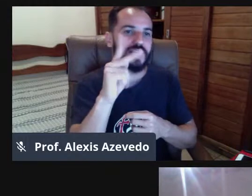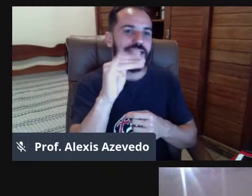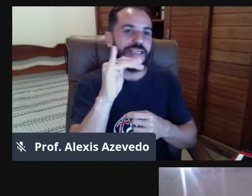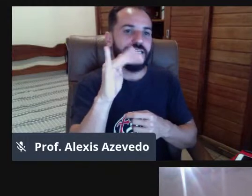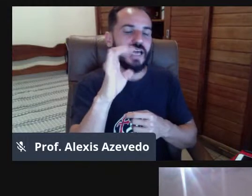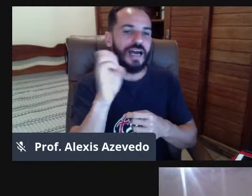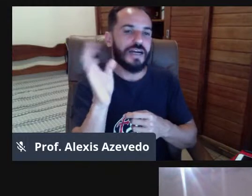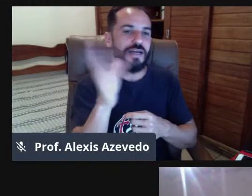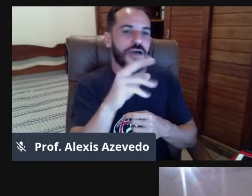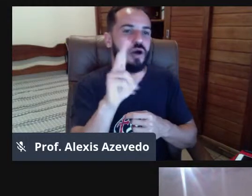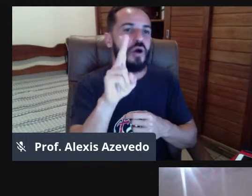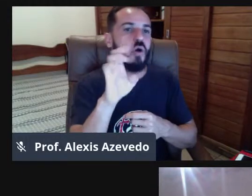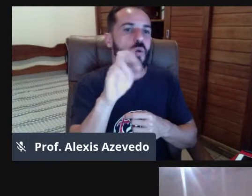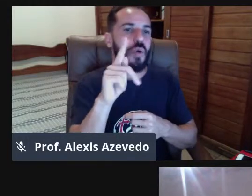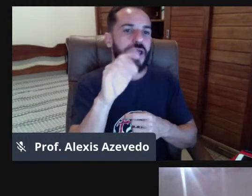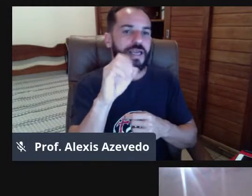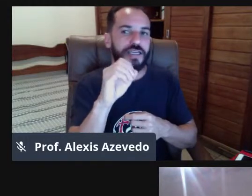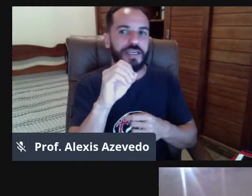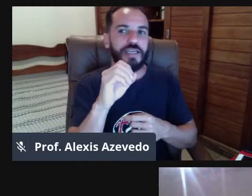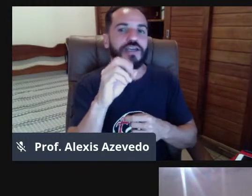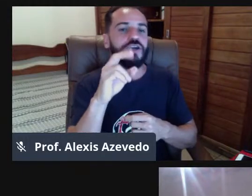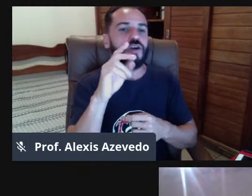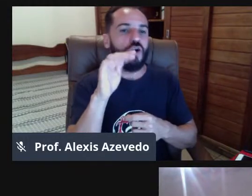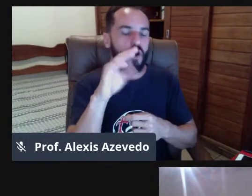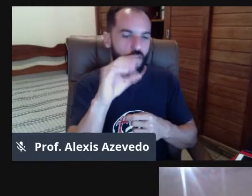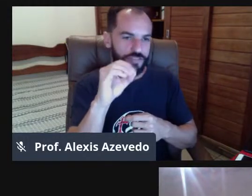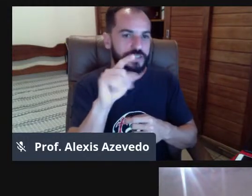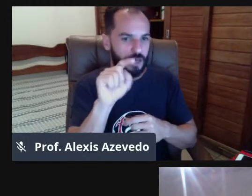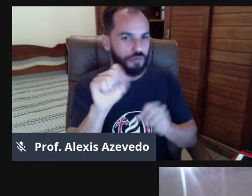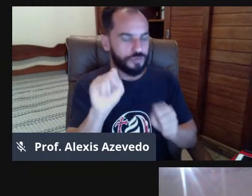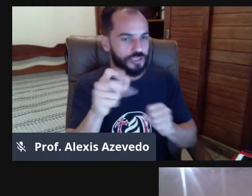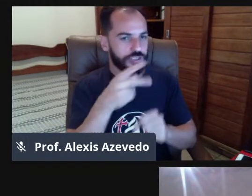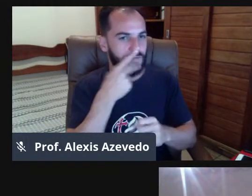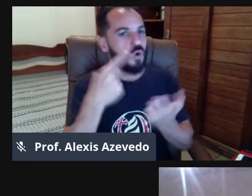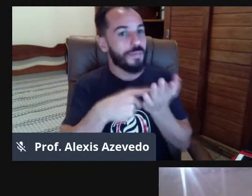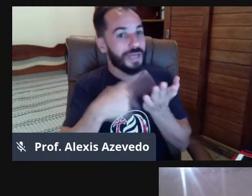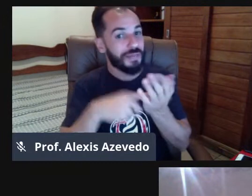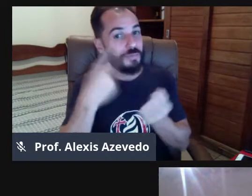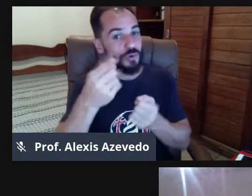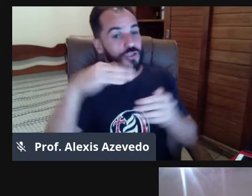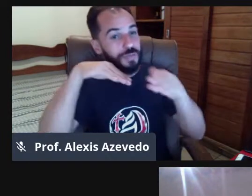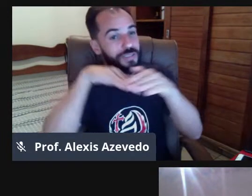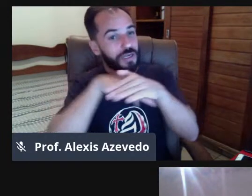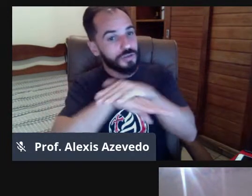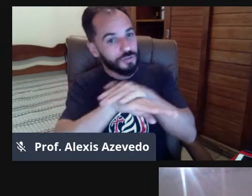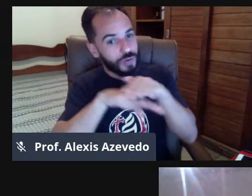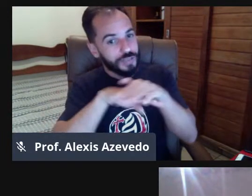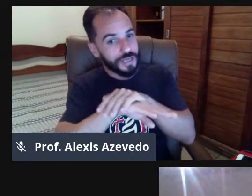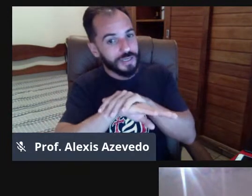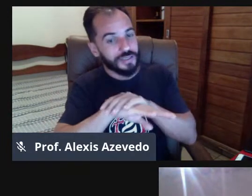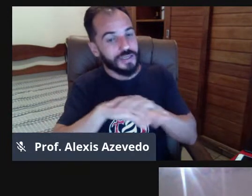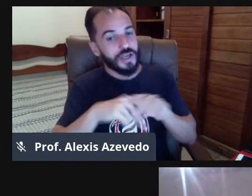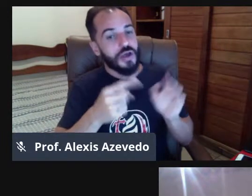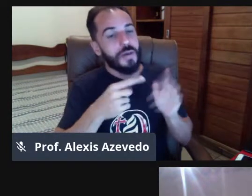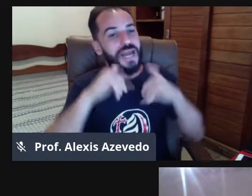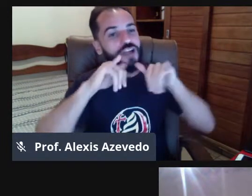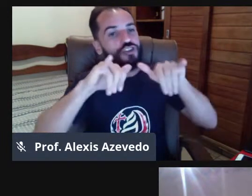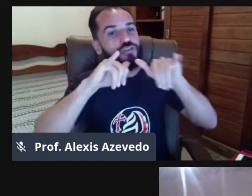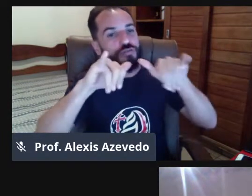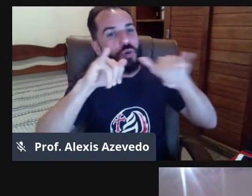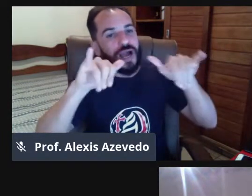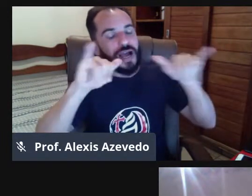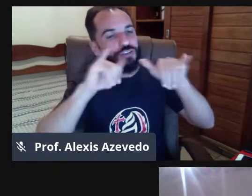horário, esse próprio material desse folder também pode ir, que é um canal para divulgar questões